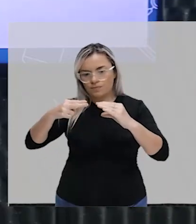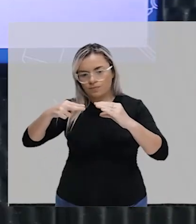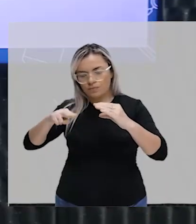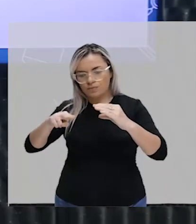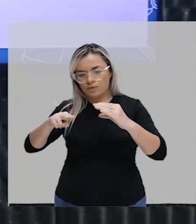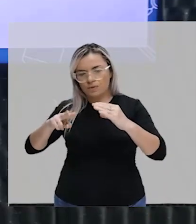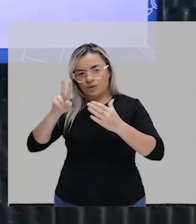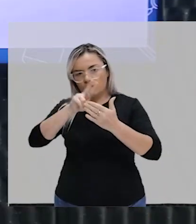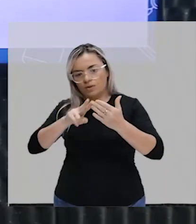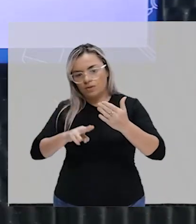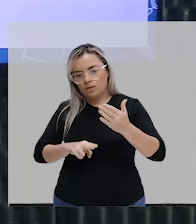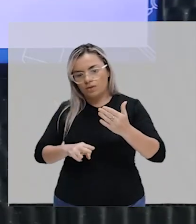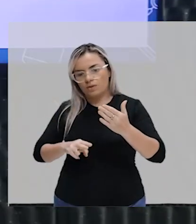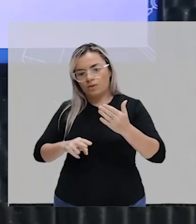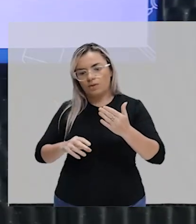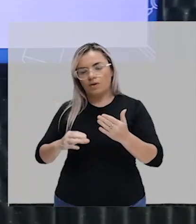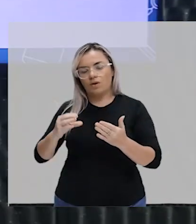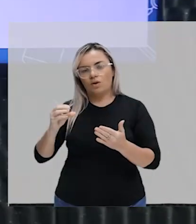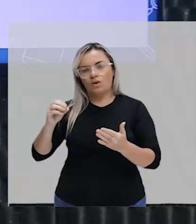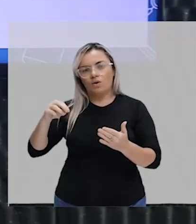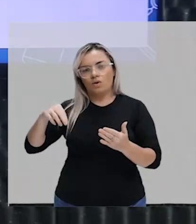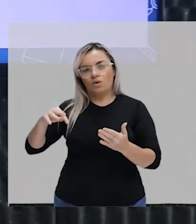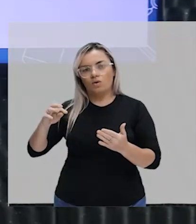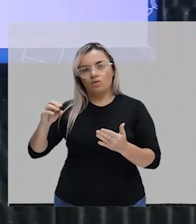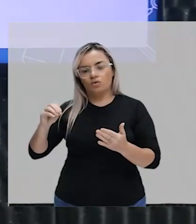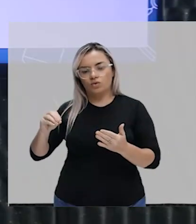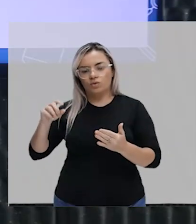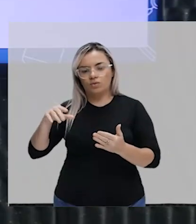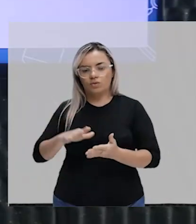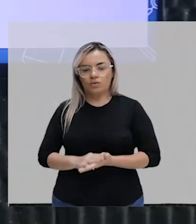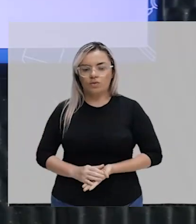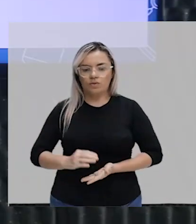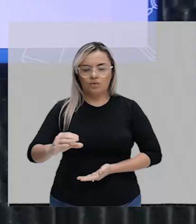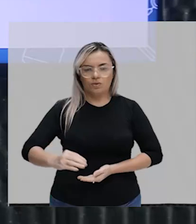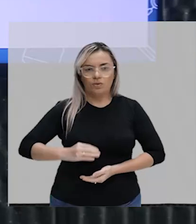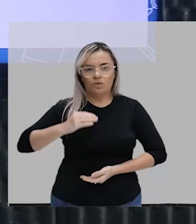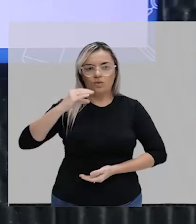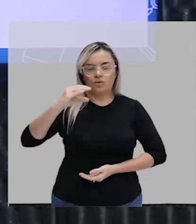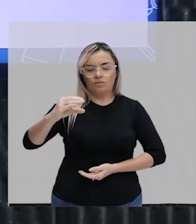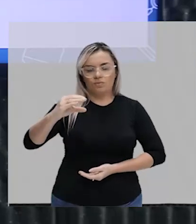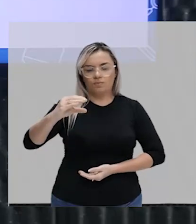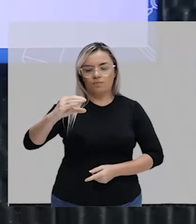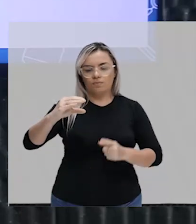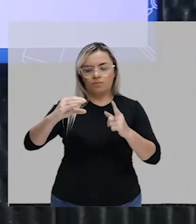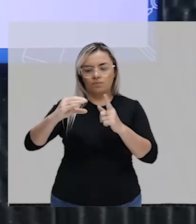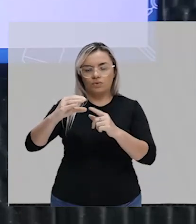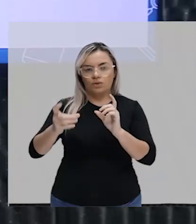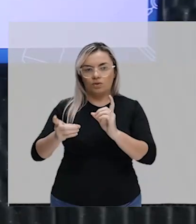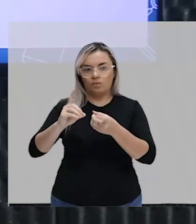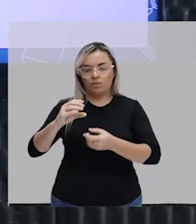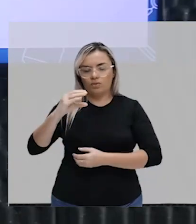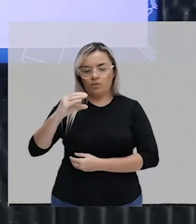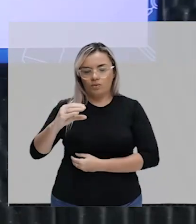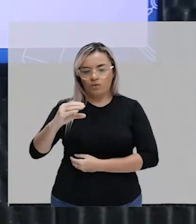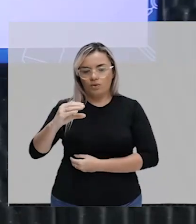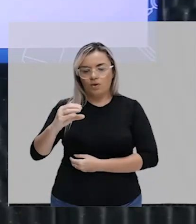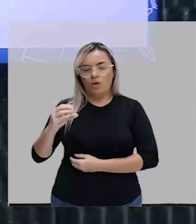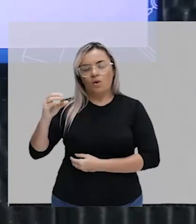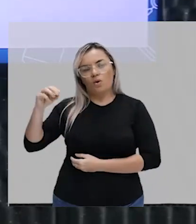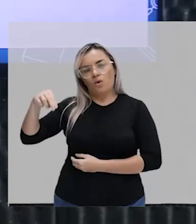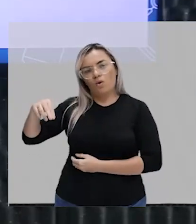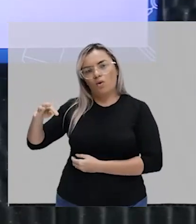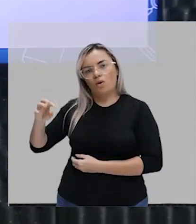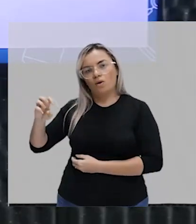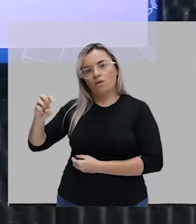está contido. O Czinho achatadinho, só que invertido, o nome dele é contém.